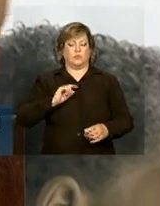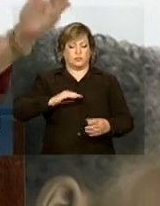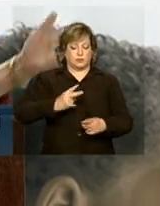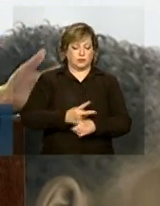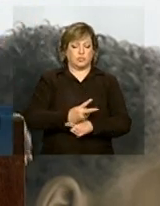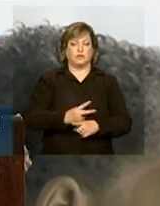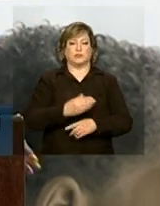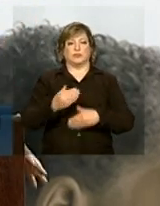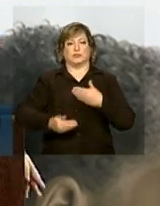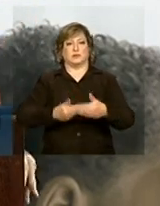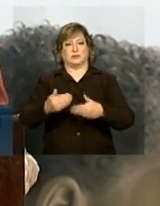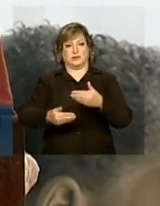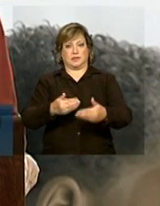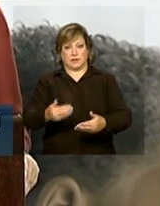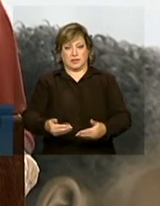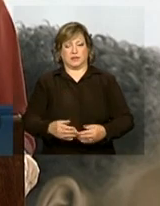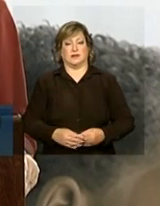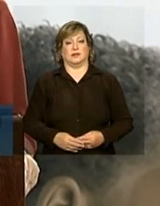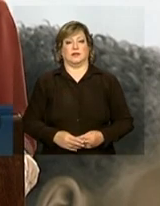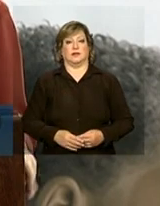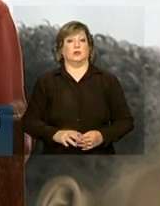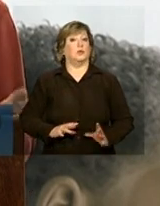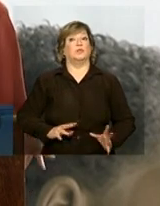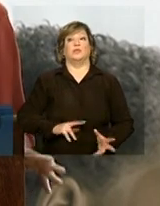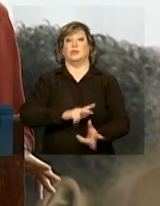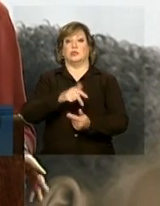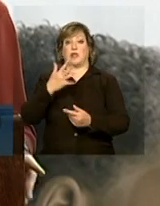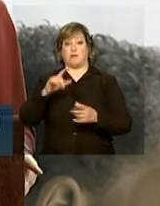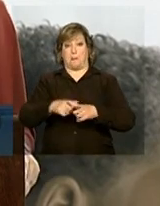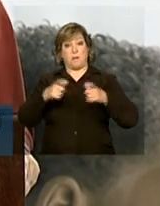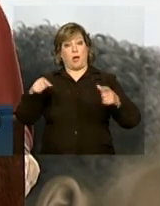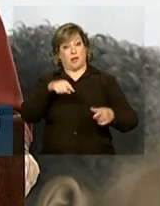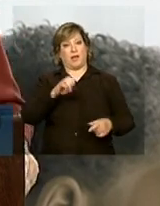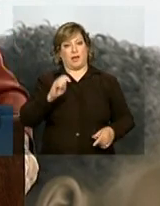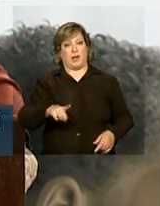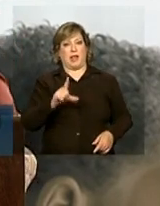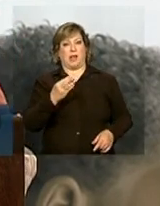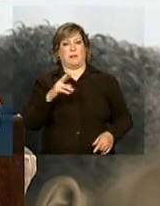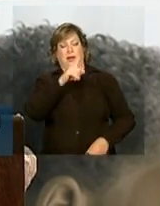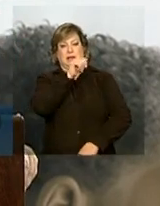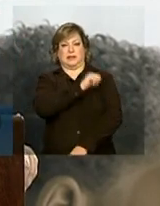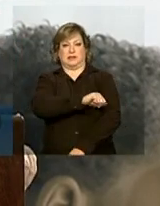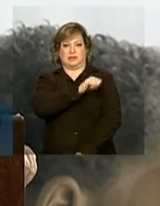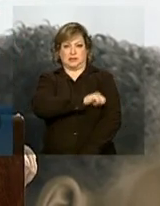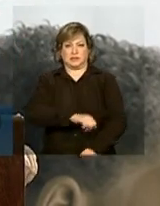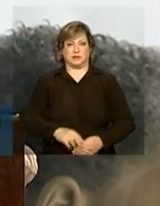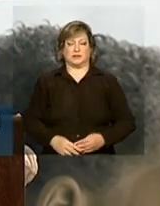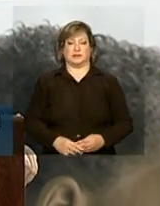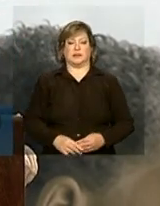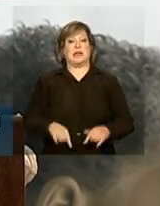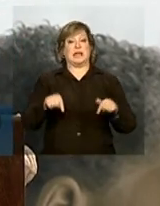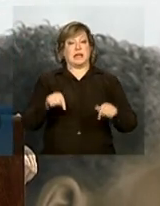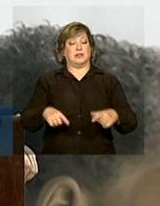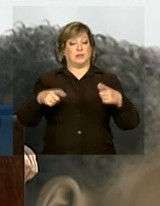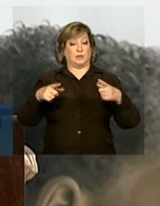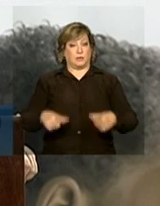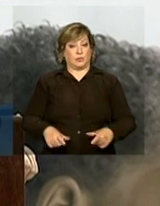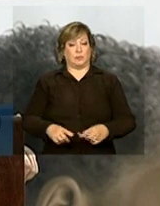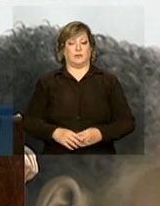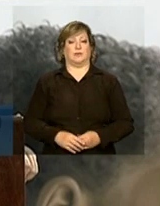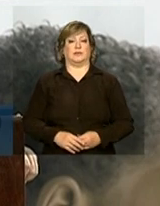em processo de exploração do mundo no momento atual. Este campo,